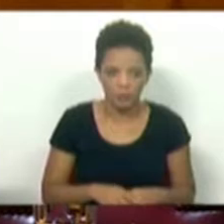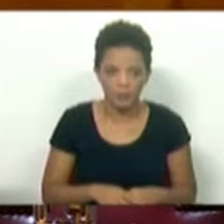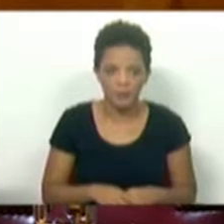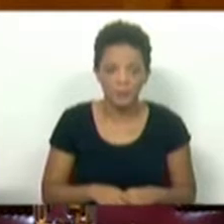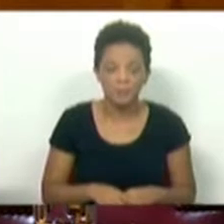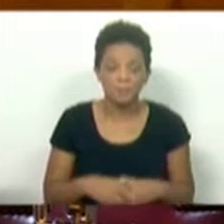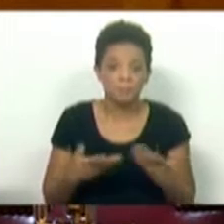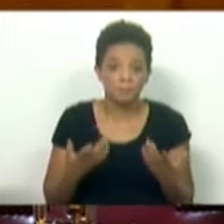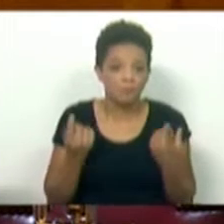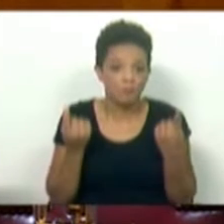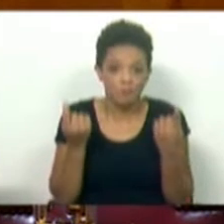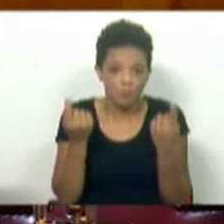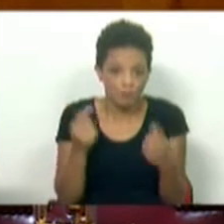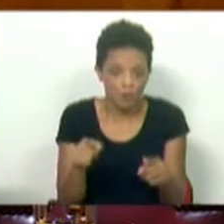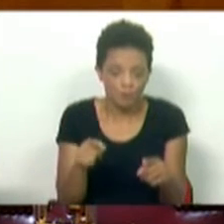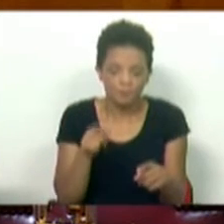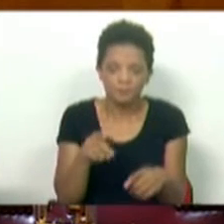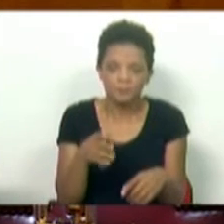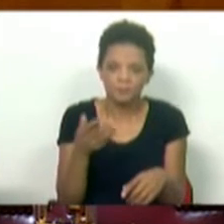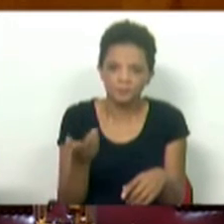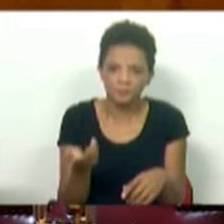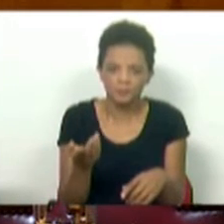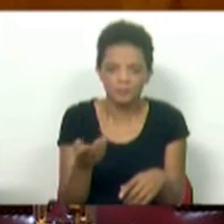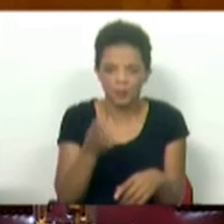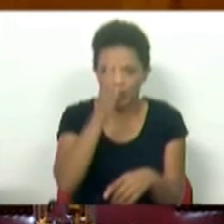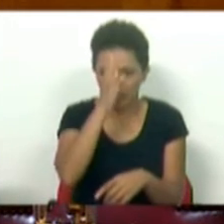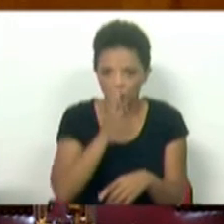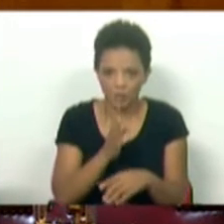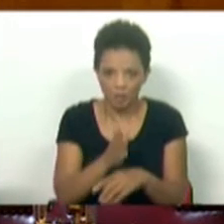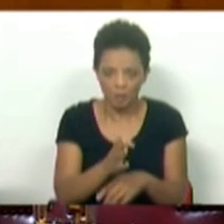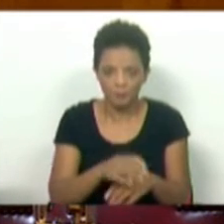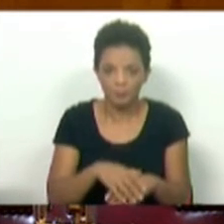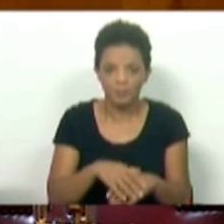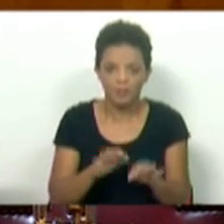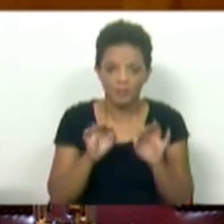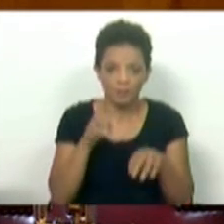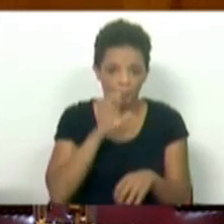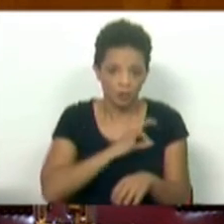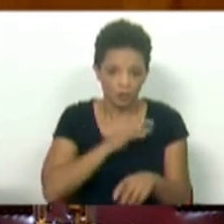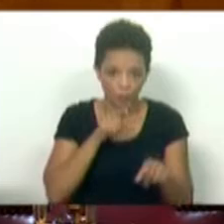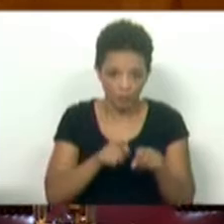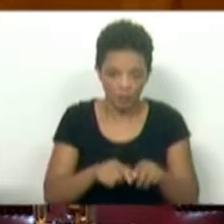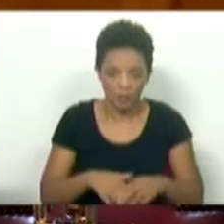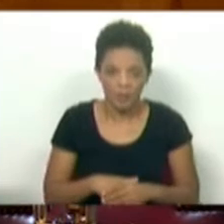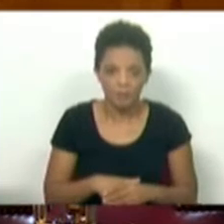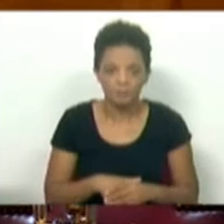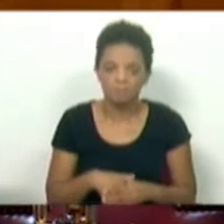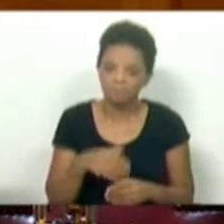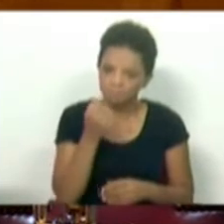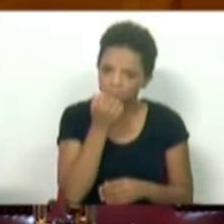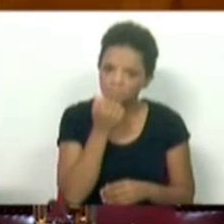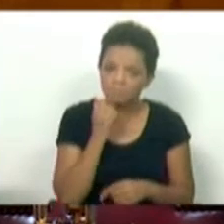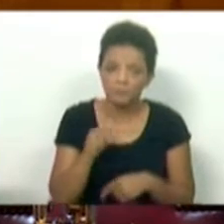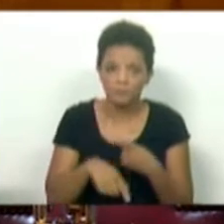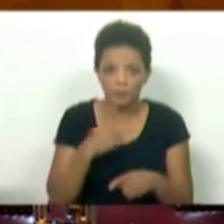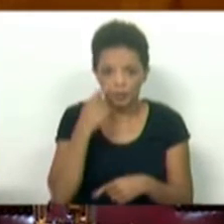dos consumidores, é apenas um exercício neutral. Por fim, senhora deputada, tenho todo o gosto,